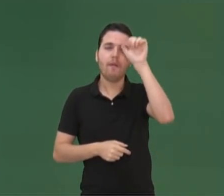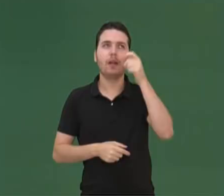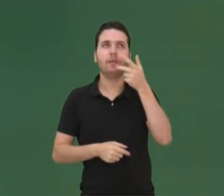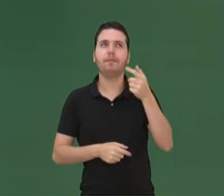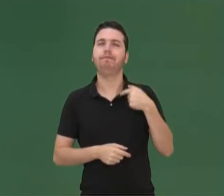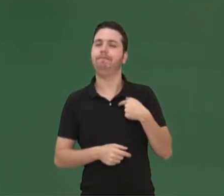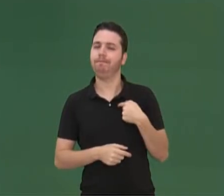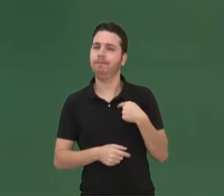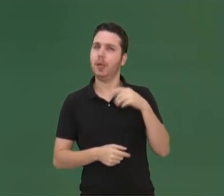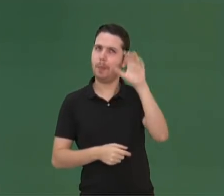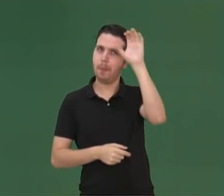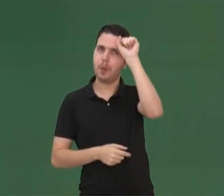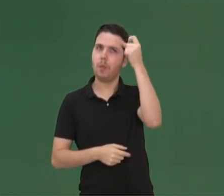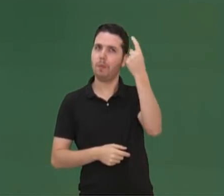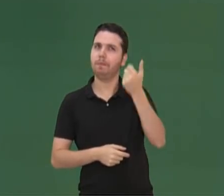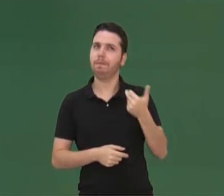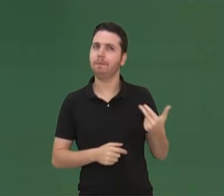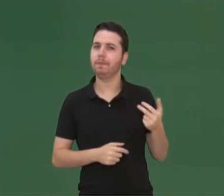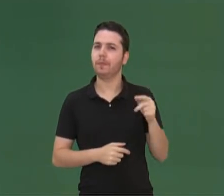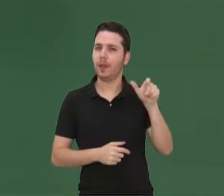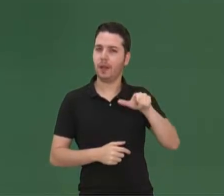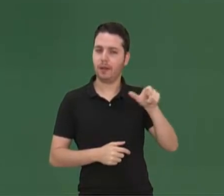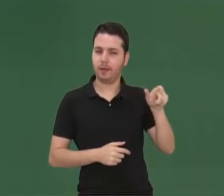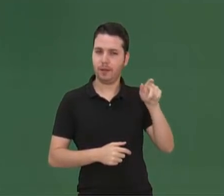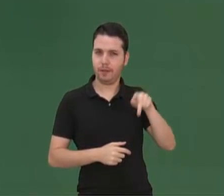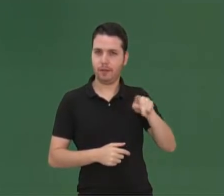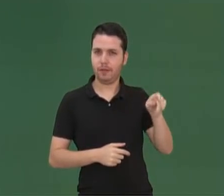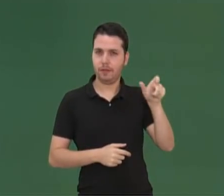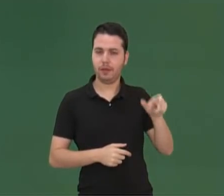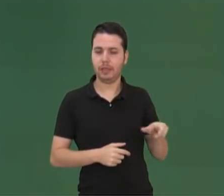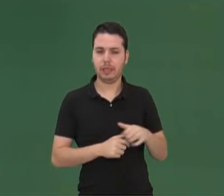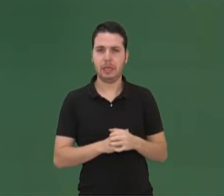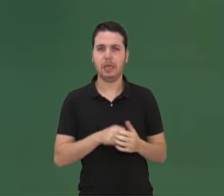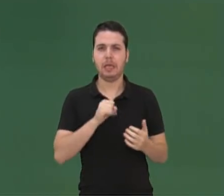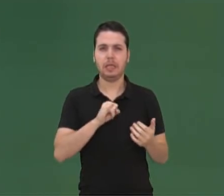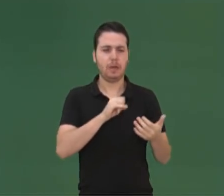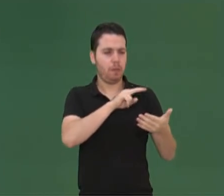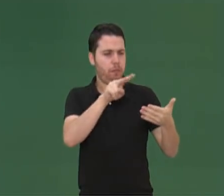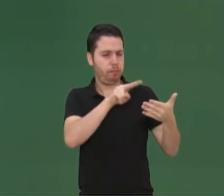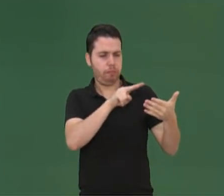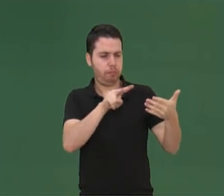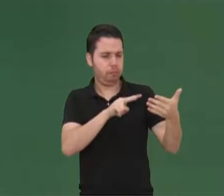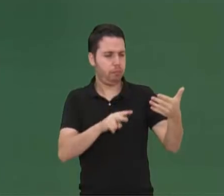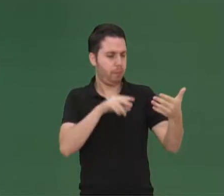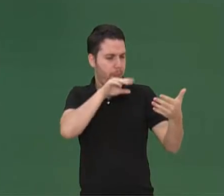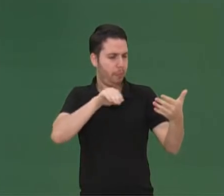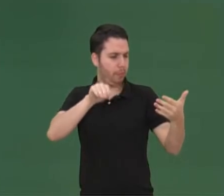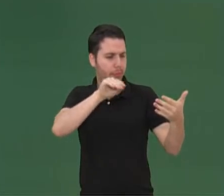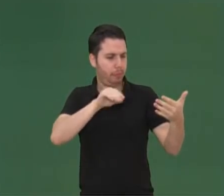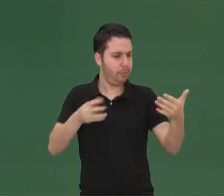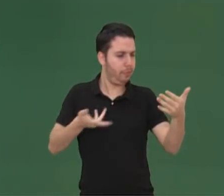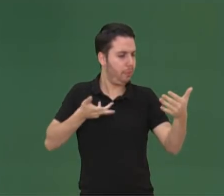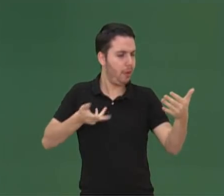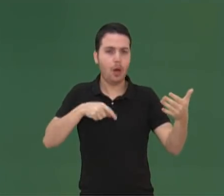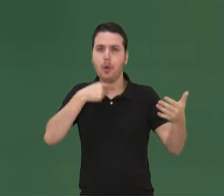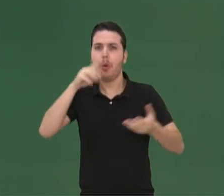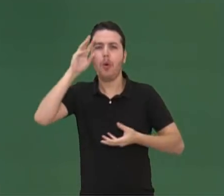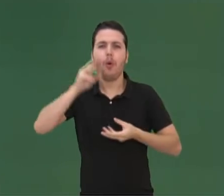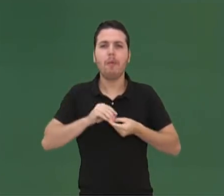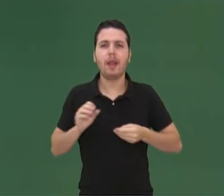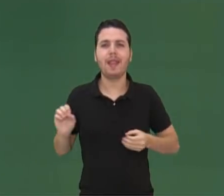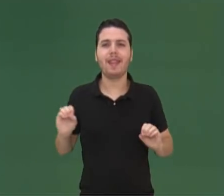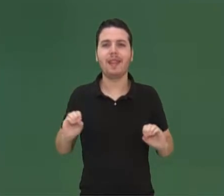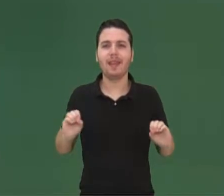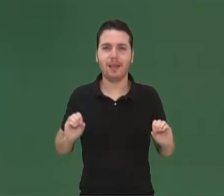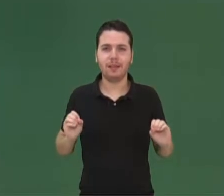professora Gláucia. Quando alguém lê rápido, a gente não entende nada e não consegue acompanhar. Vê como a gente aprende até com o erro